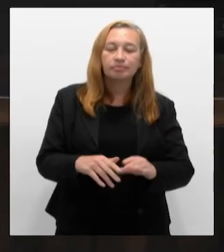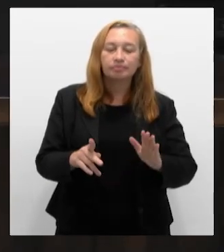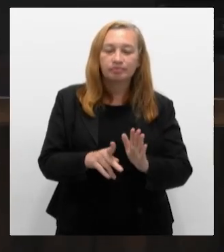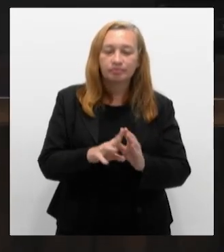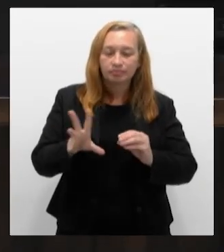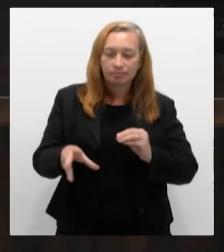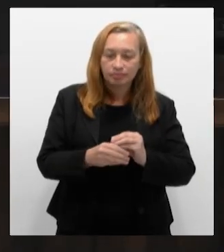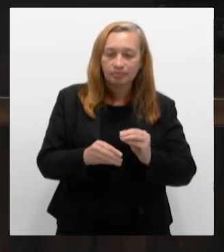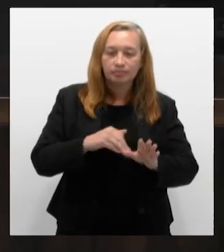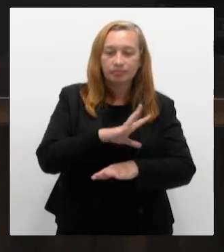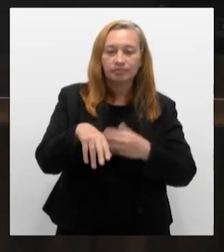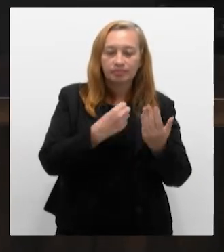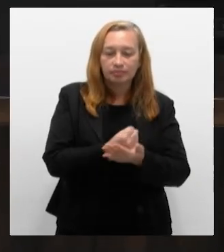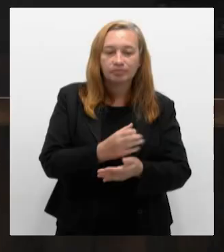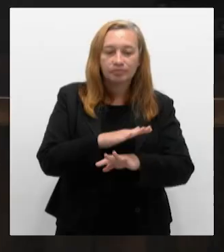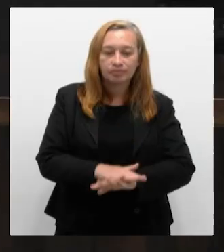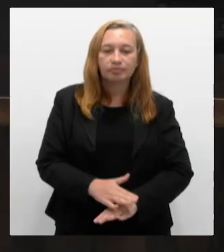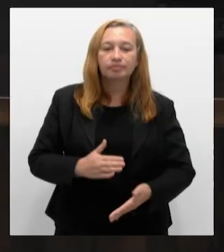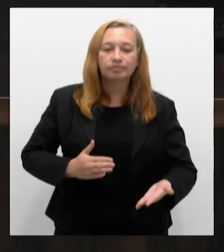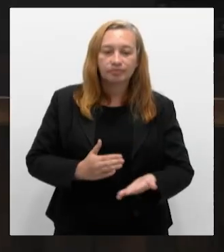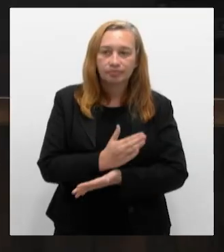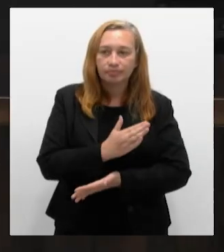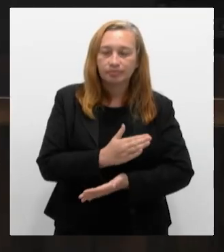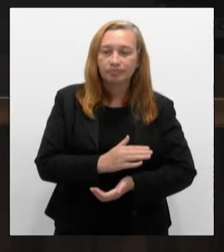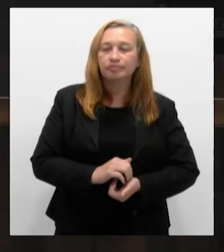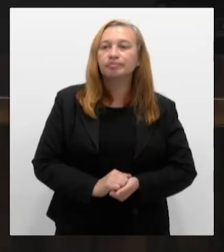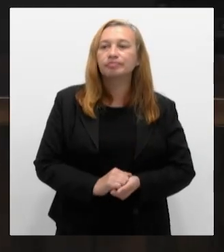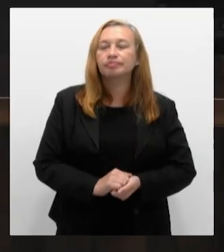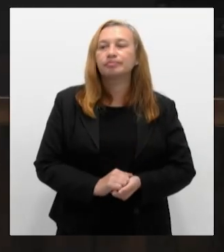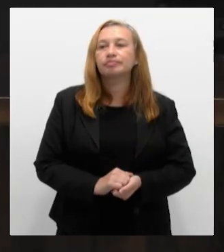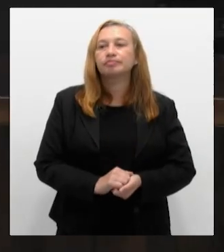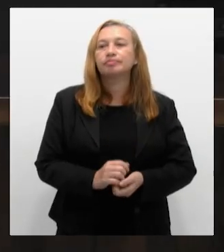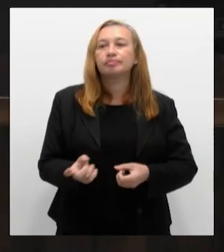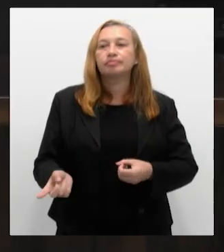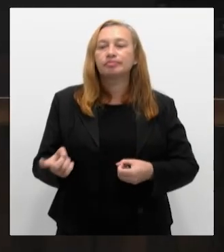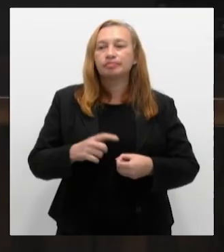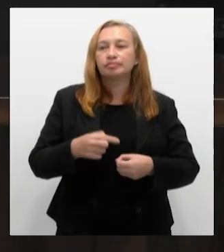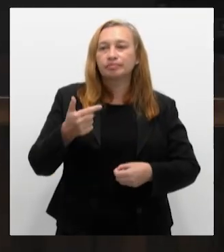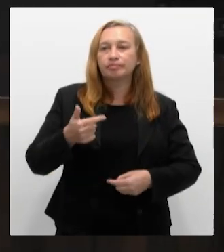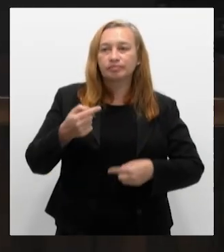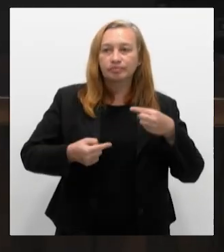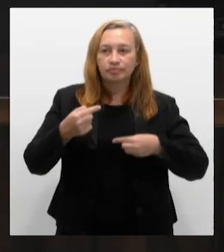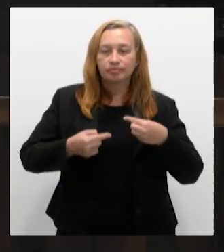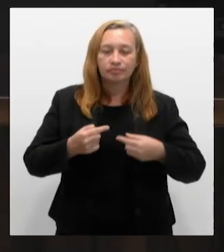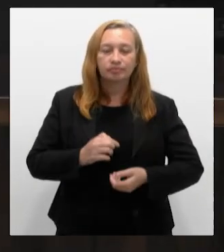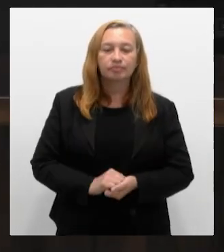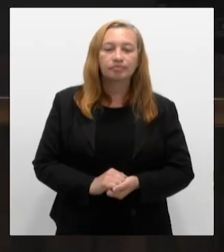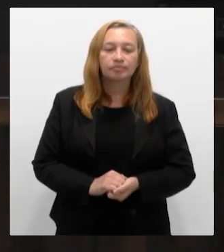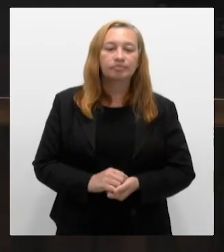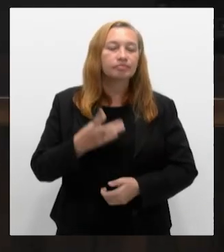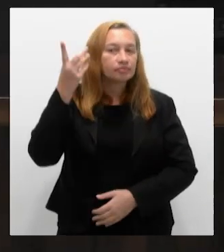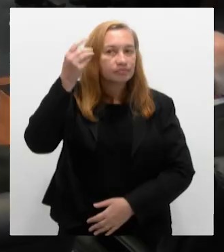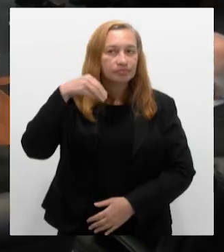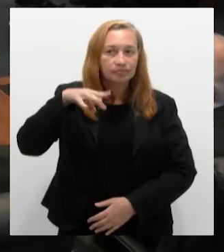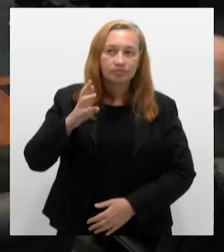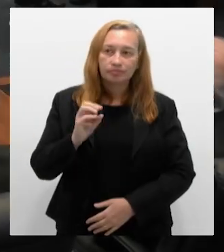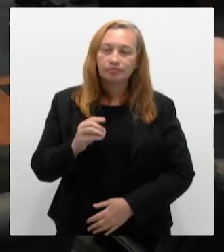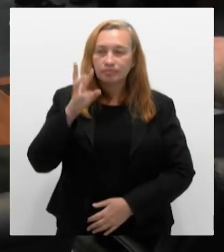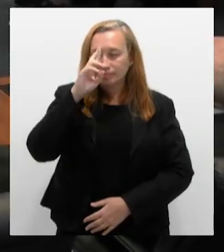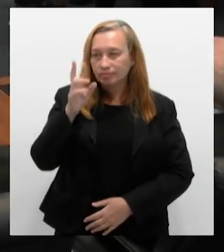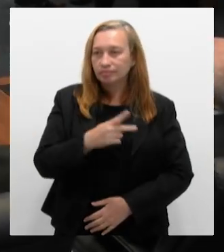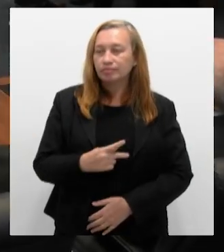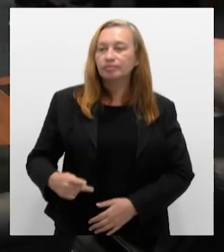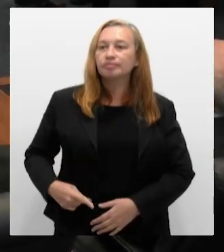assim emendado. Senhores que aprovam, permaneçam como estão. Aprovado. A redação do vencido para a segunda discussão. Deputado Carlos Macedo. Senhor presidente,